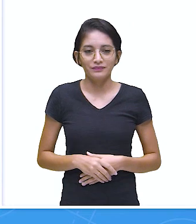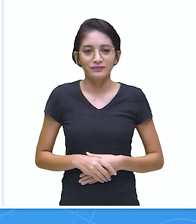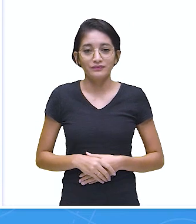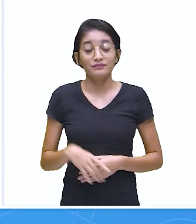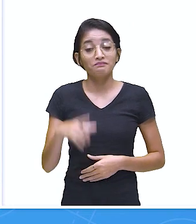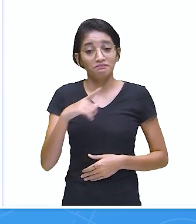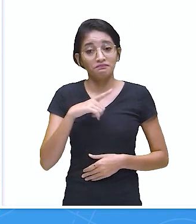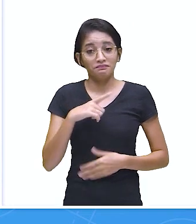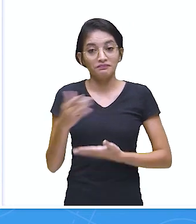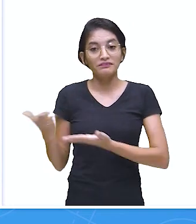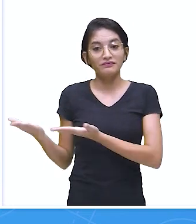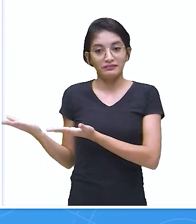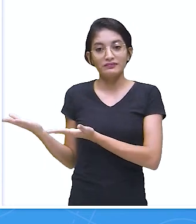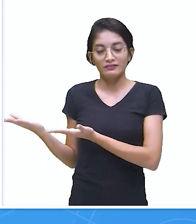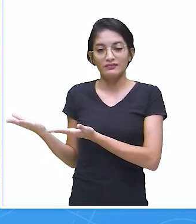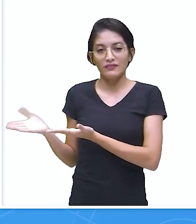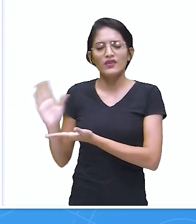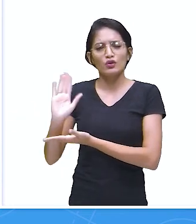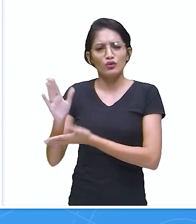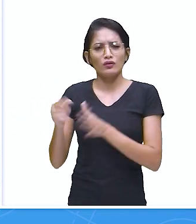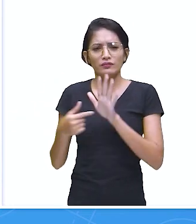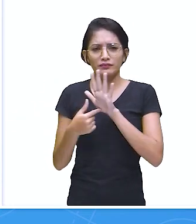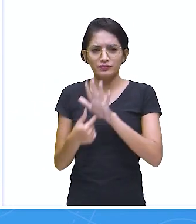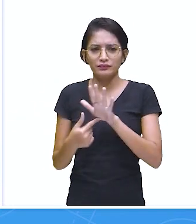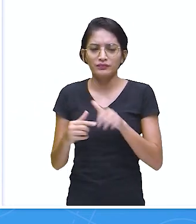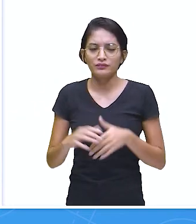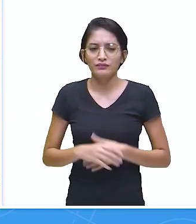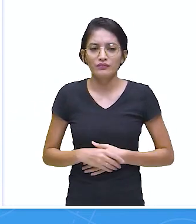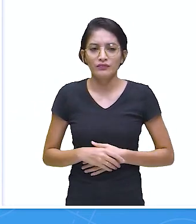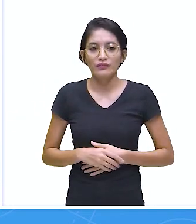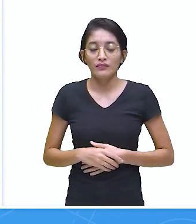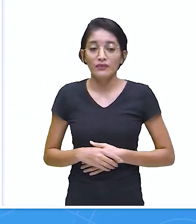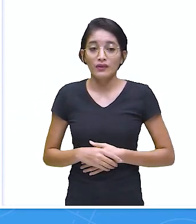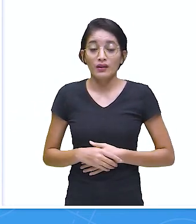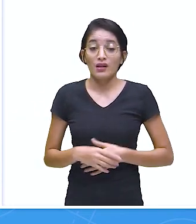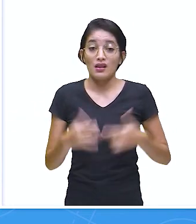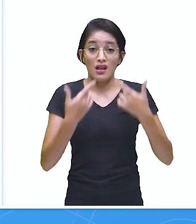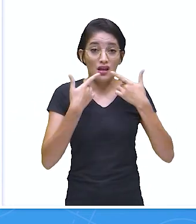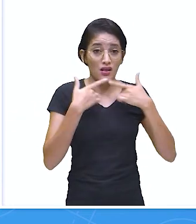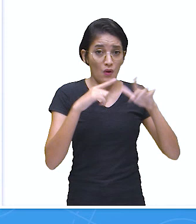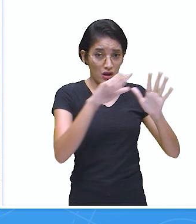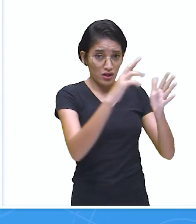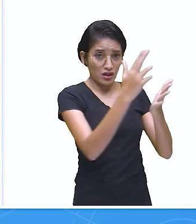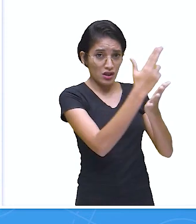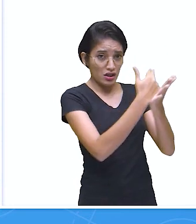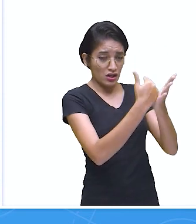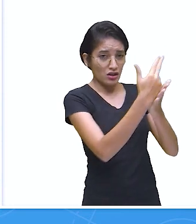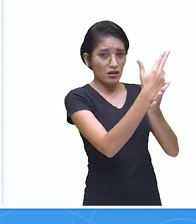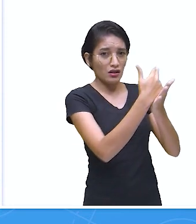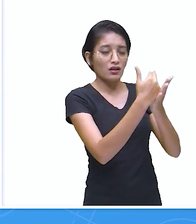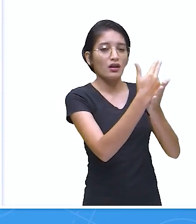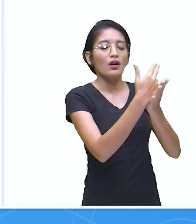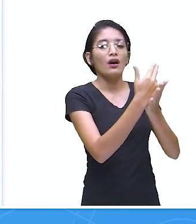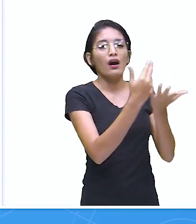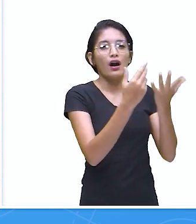um aspecto que nós abordamos aqui, olha só, que é a linguagem não verbal, a imagem,